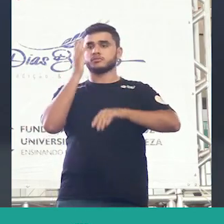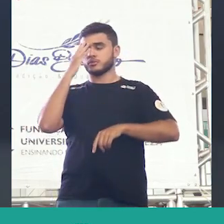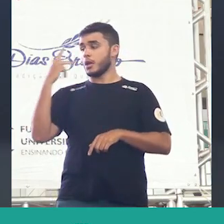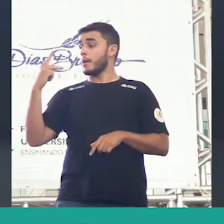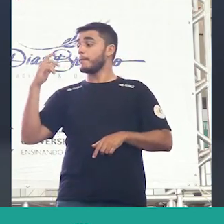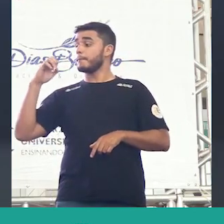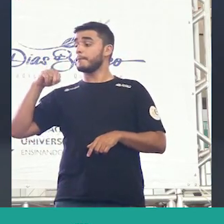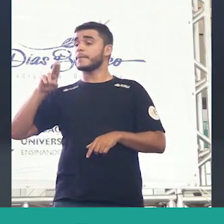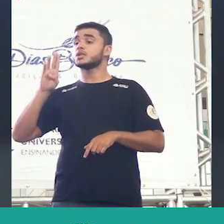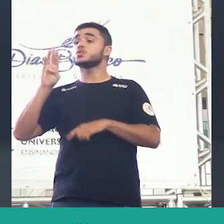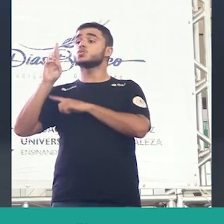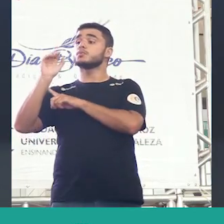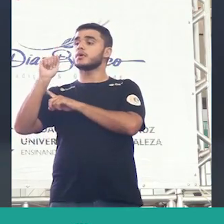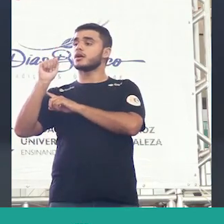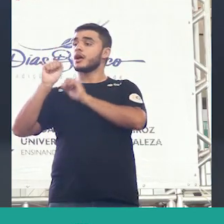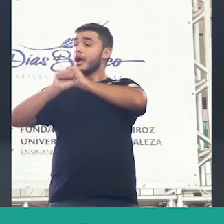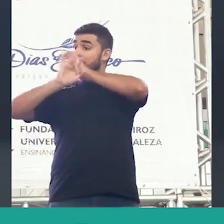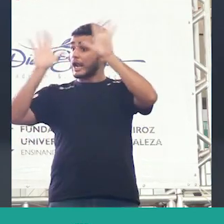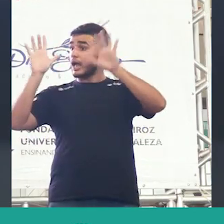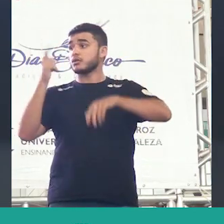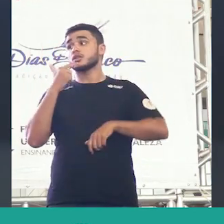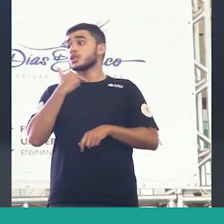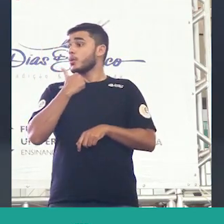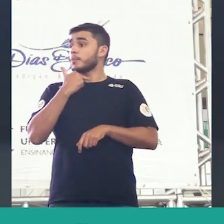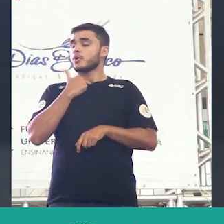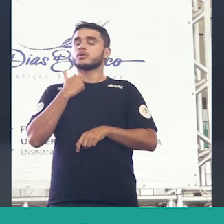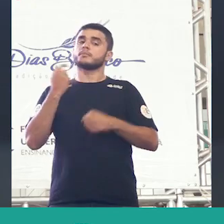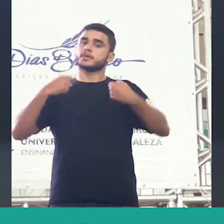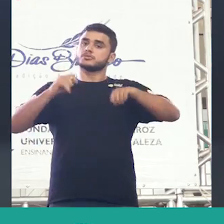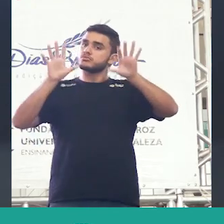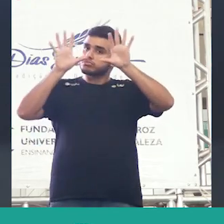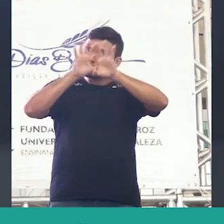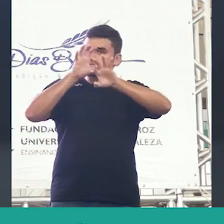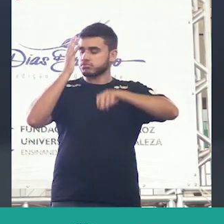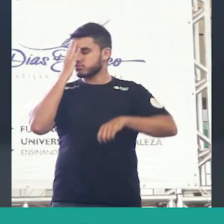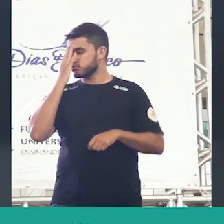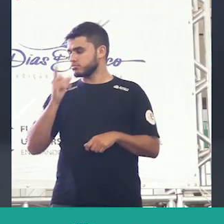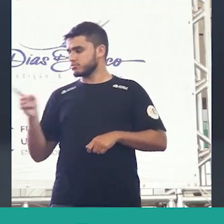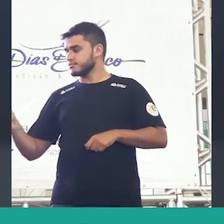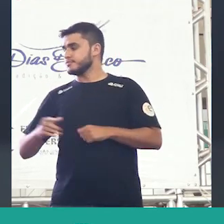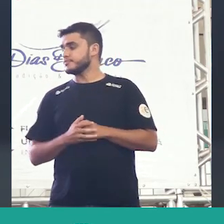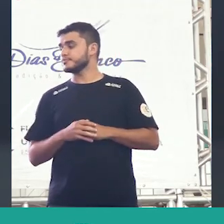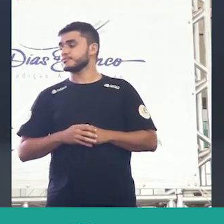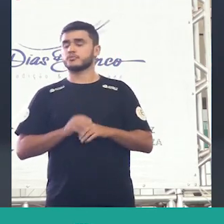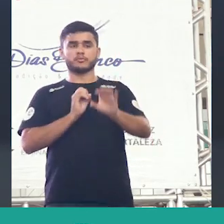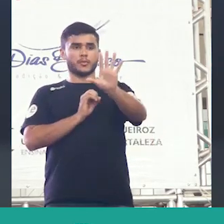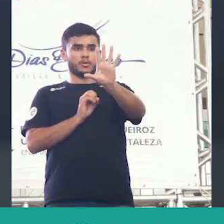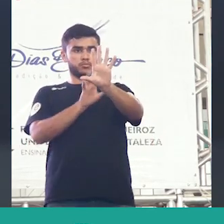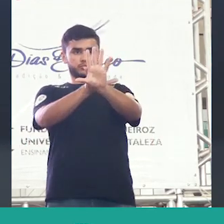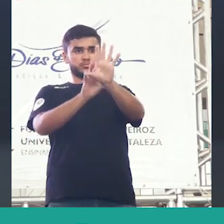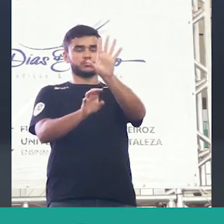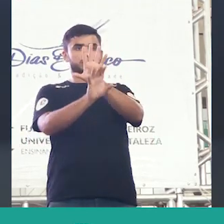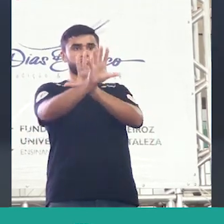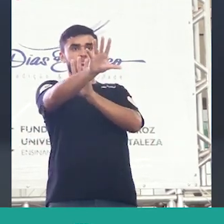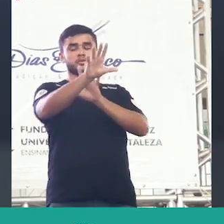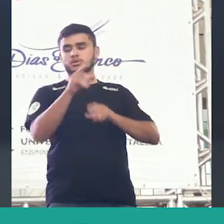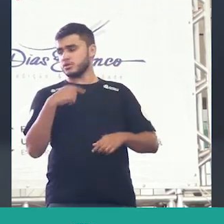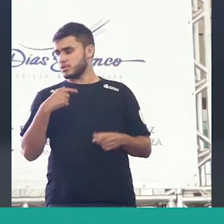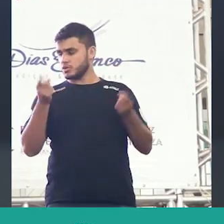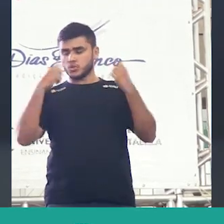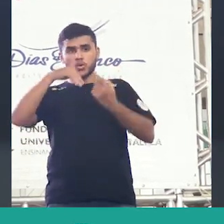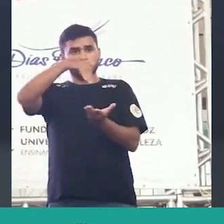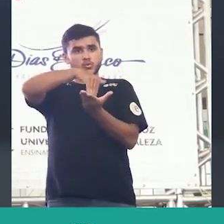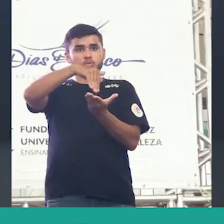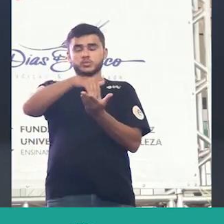sombra. Então deixa eu fazer uma pergunta. Esse brinquedinho que o cara fez aí, pode ser feito com uma fonte